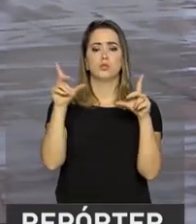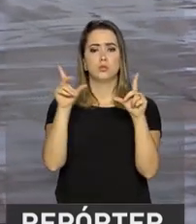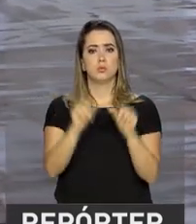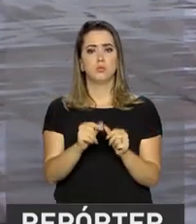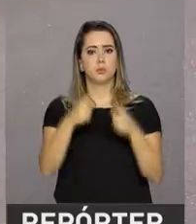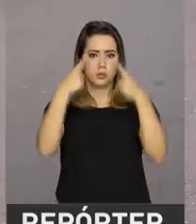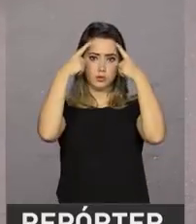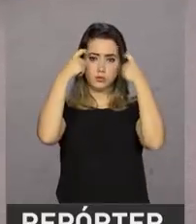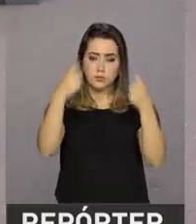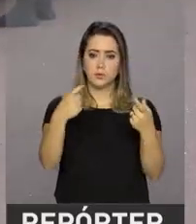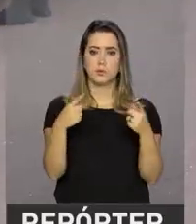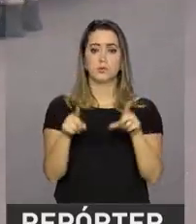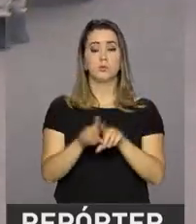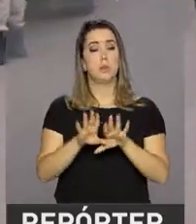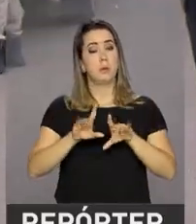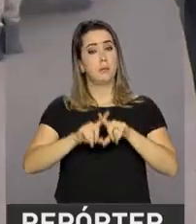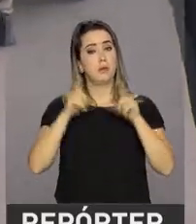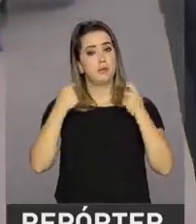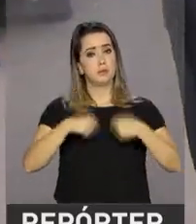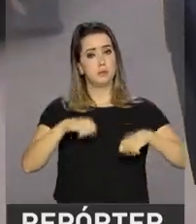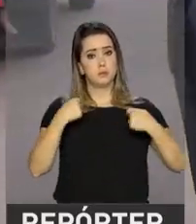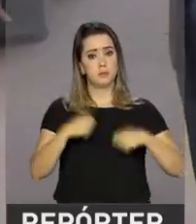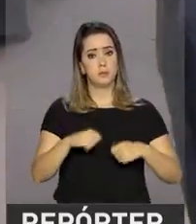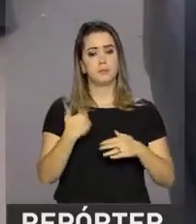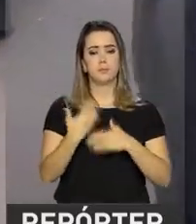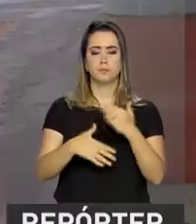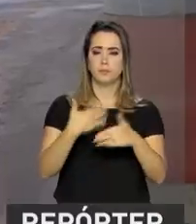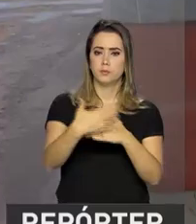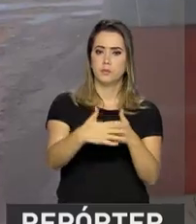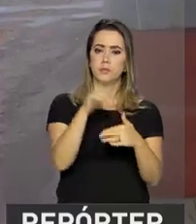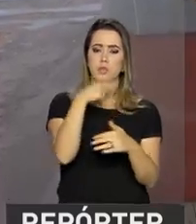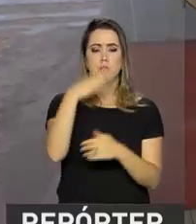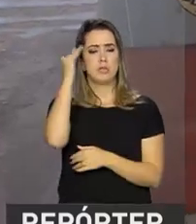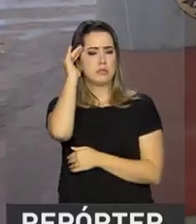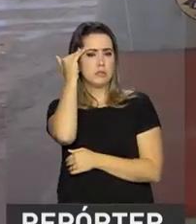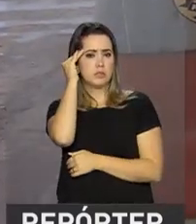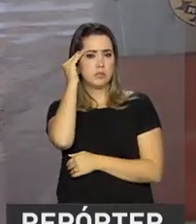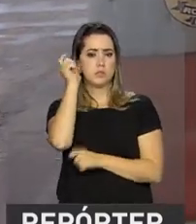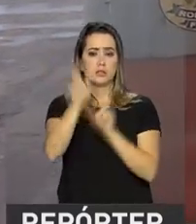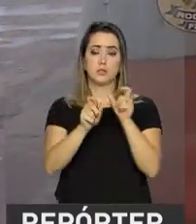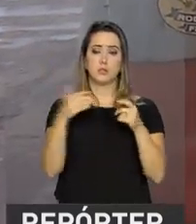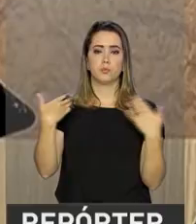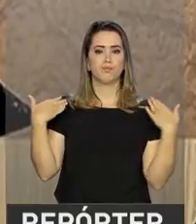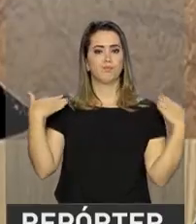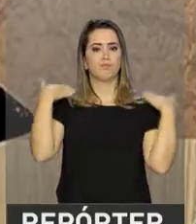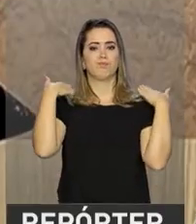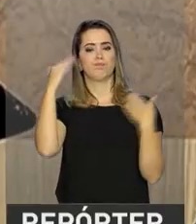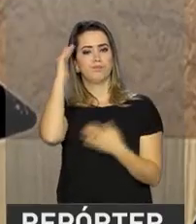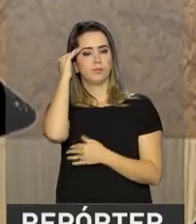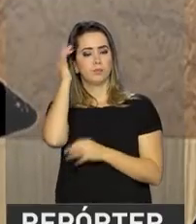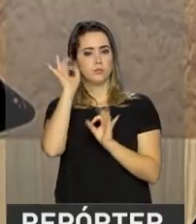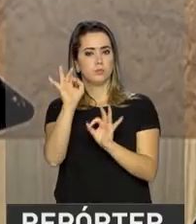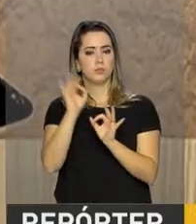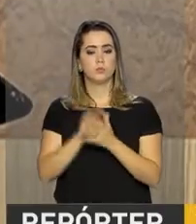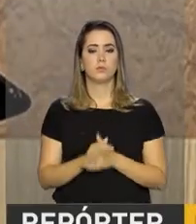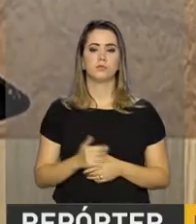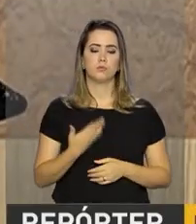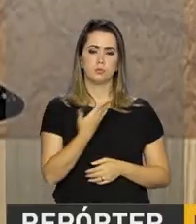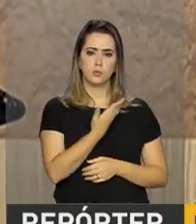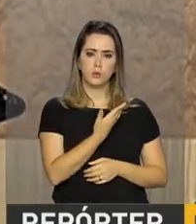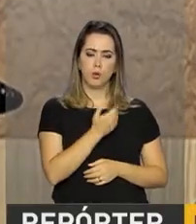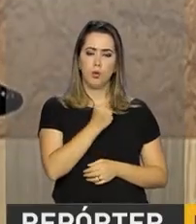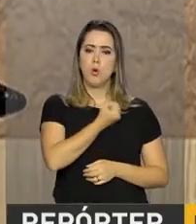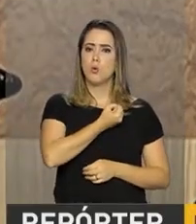violentas mas ainda é preciso segundo a prf a conscientização dos motoristas grande parte dos números dos acidentes